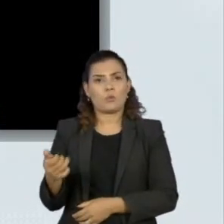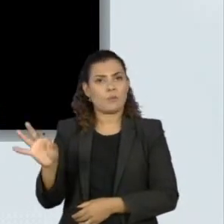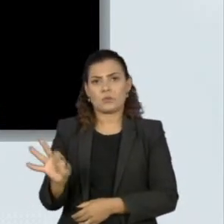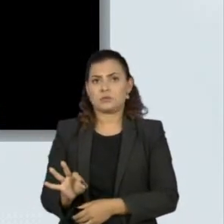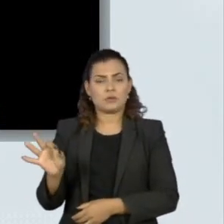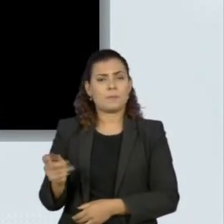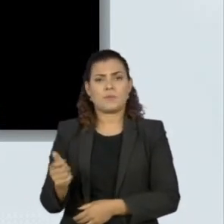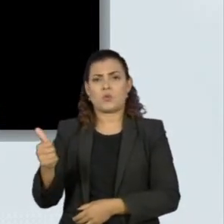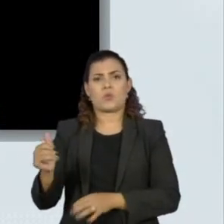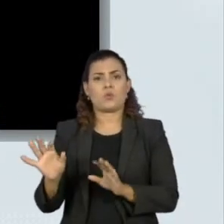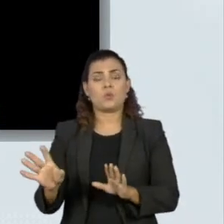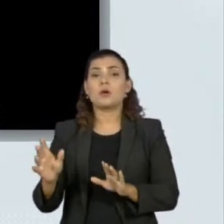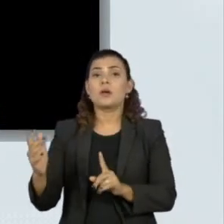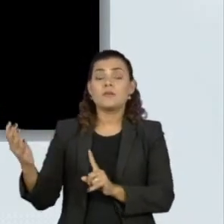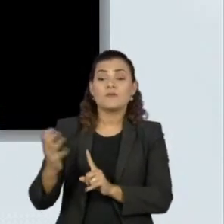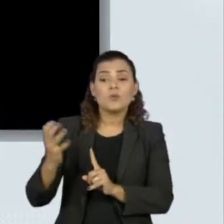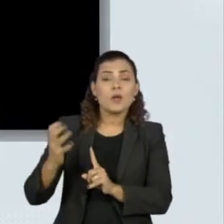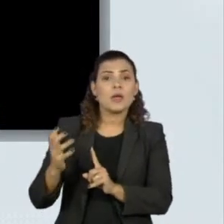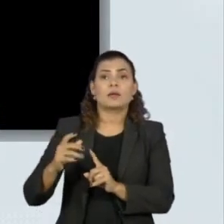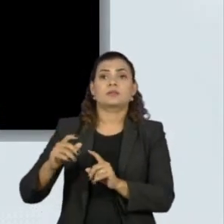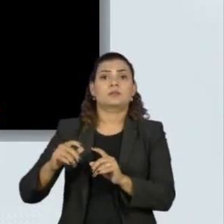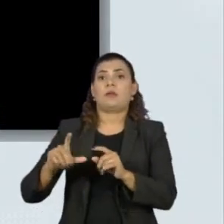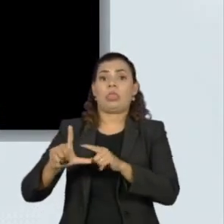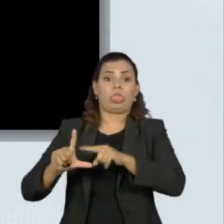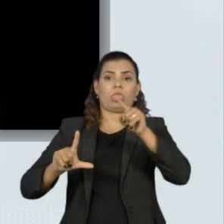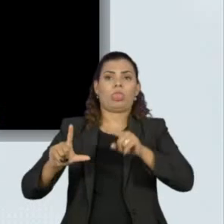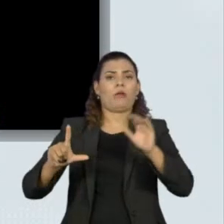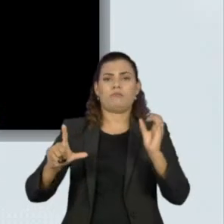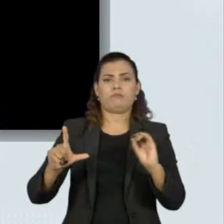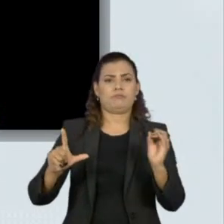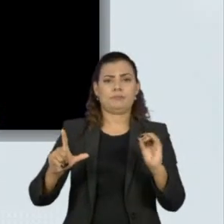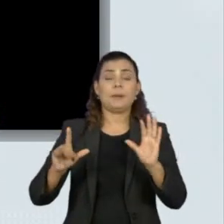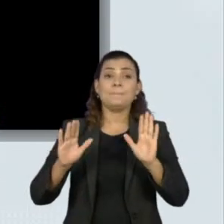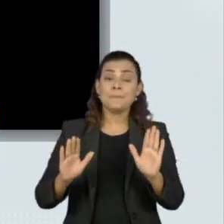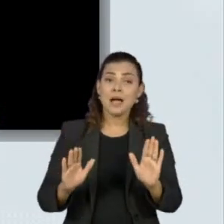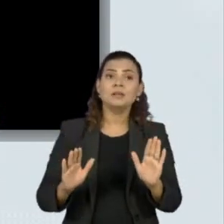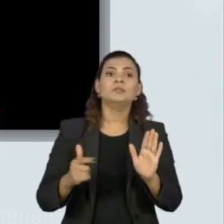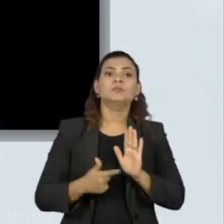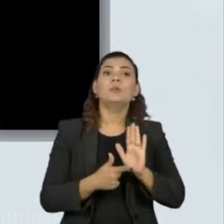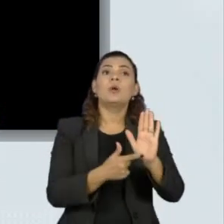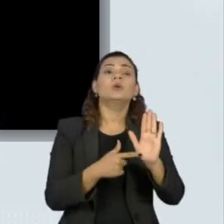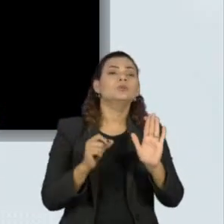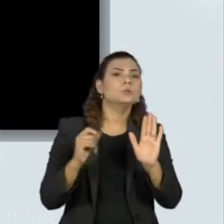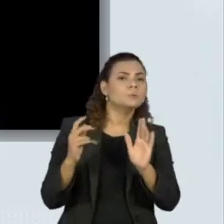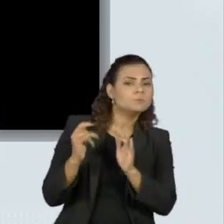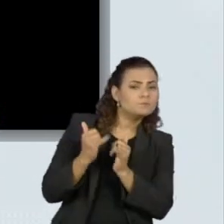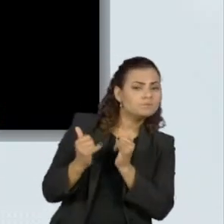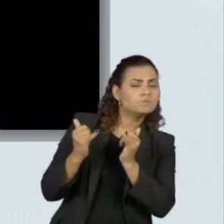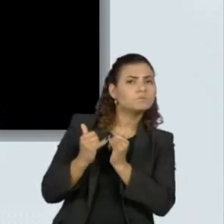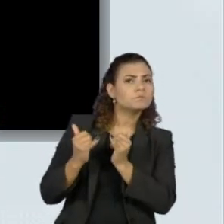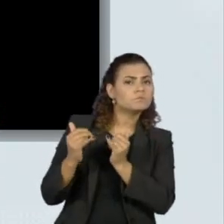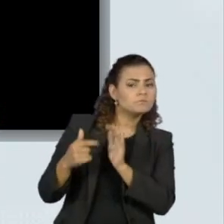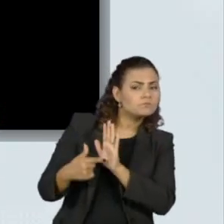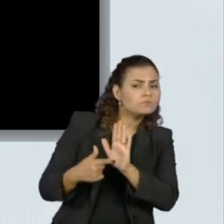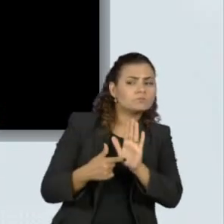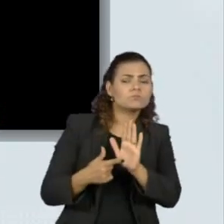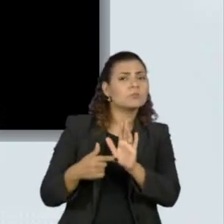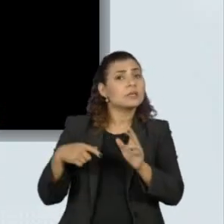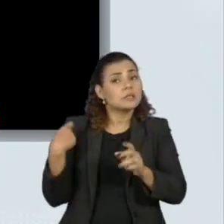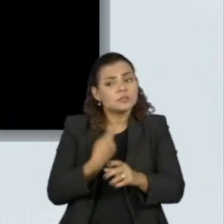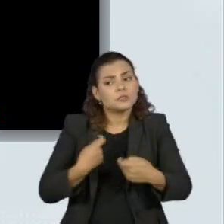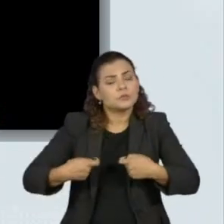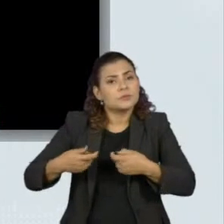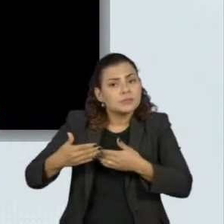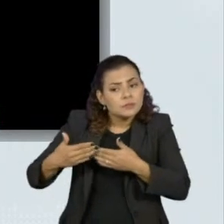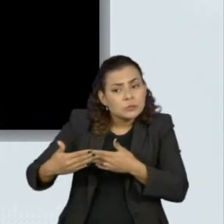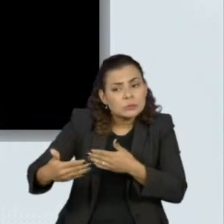ainda não tem significância estatística, embora está demonstrando uma tendência que precisaremos mais